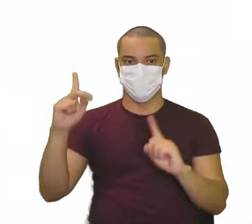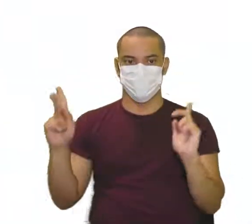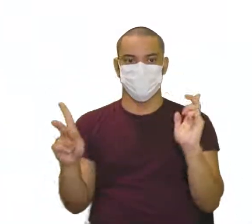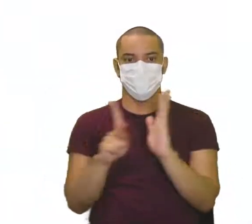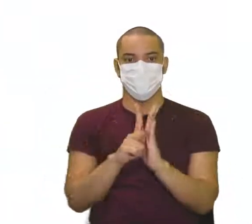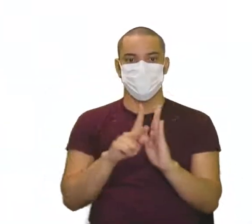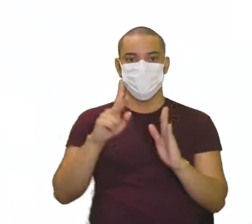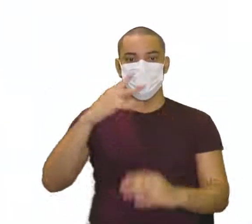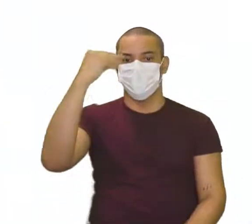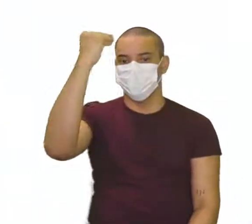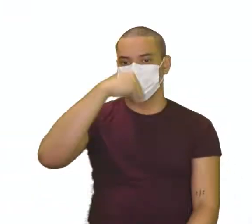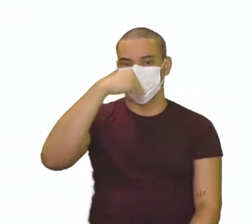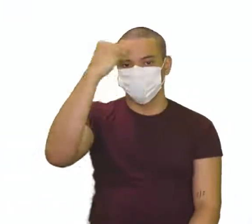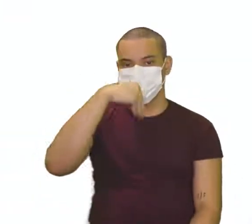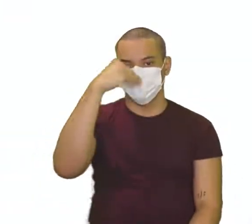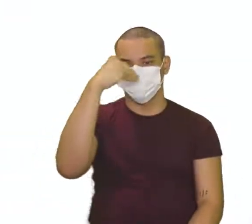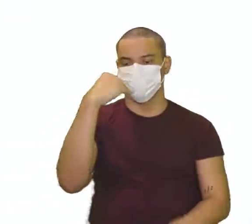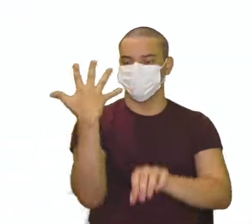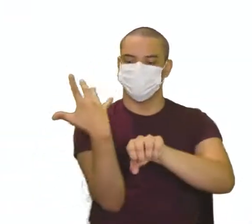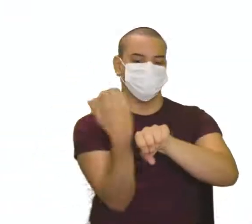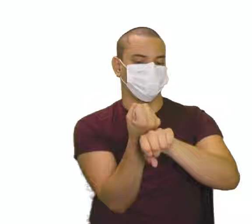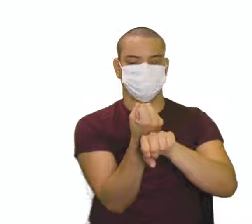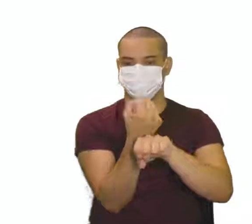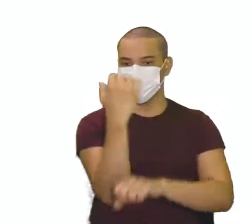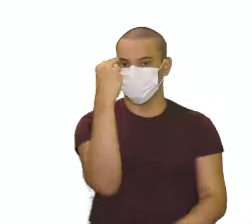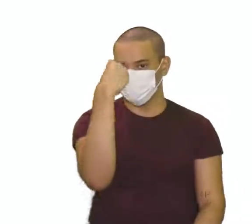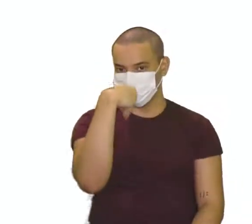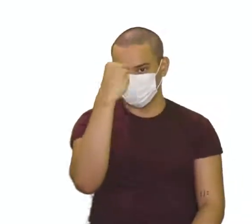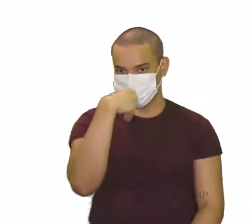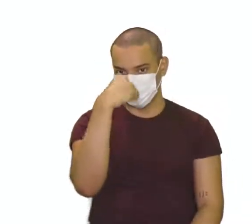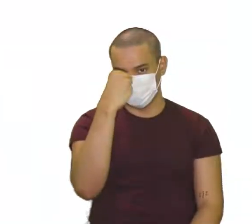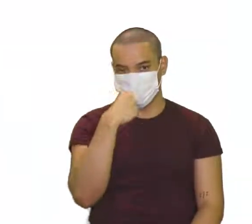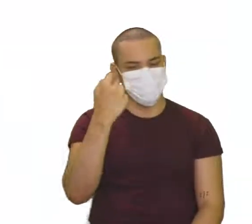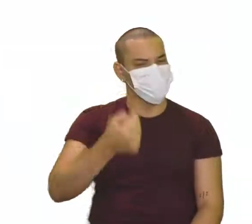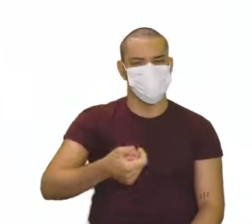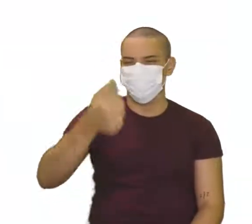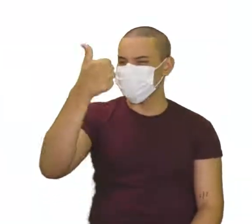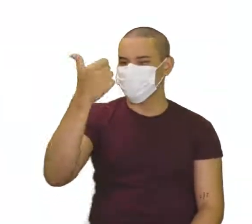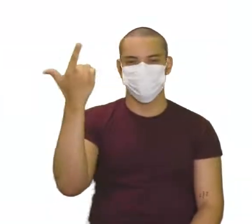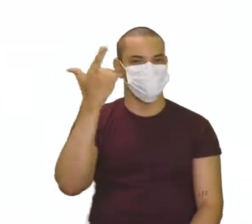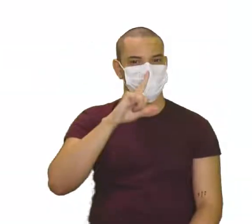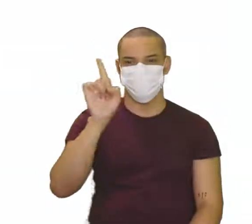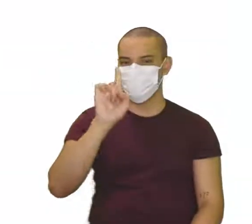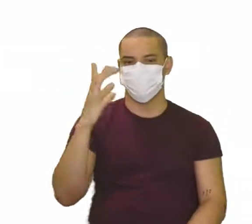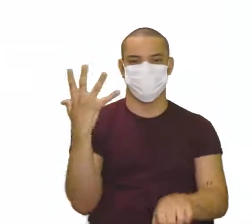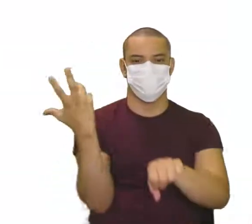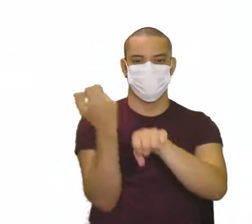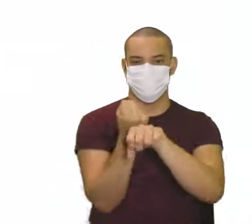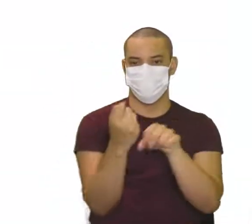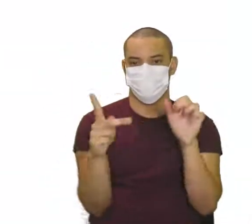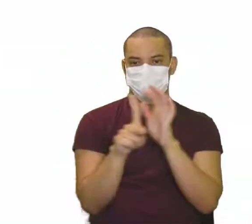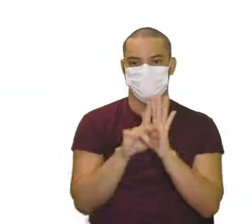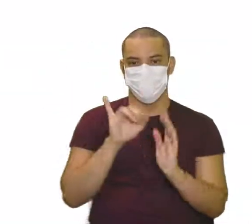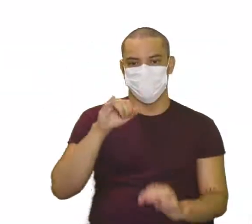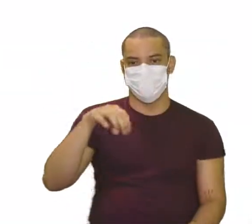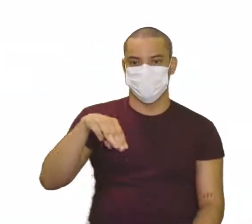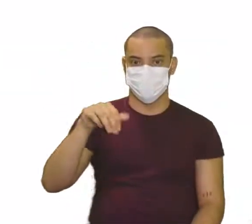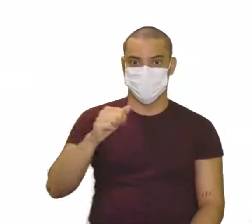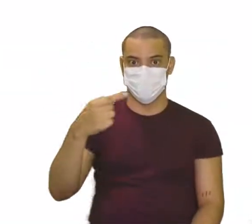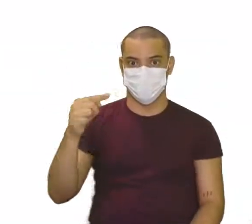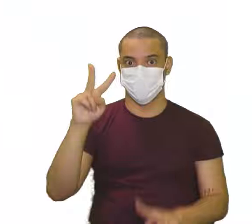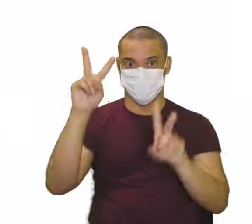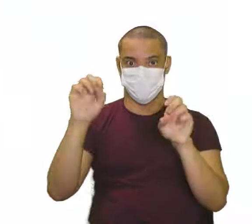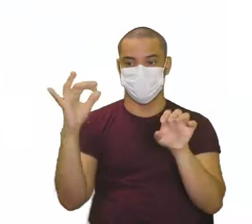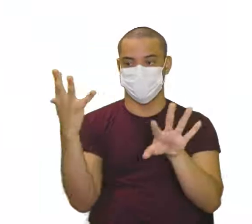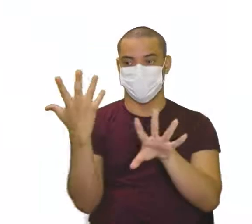são fracamente atraídos pelos ímãs. Então, aqueles materiais que quase não sofrem aí a ação do ímã em relação à